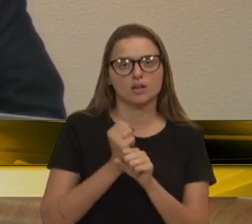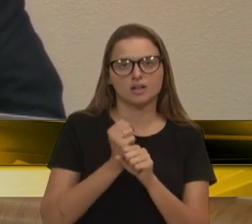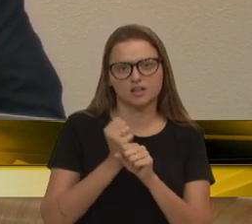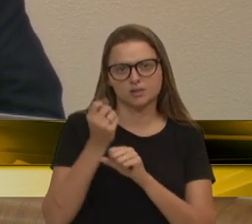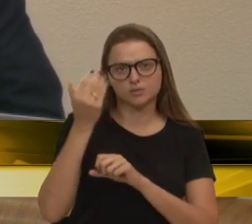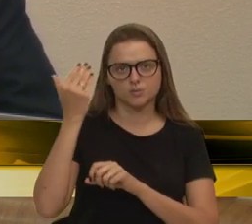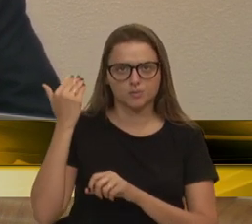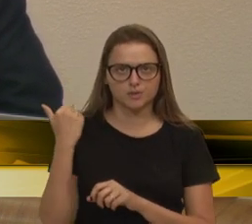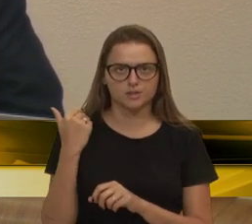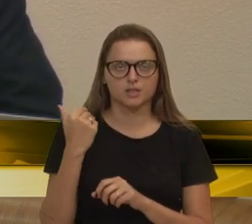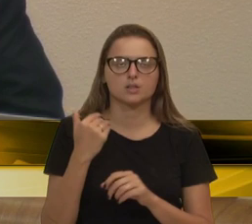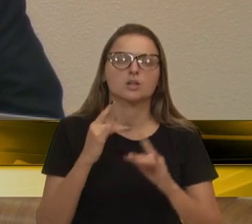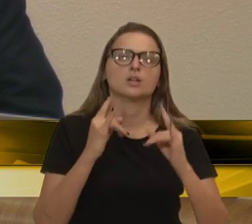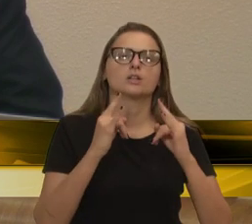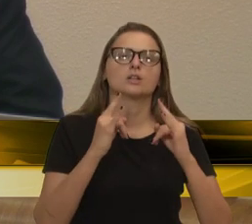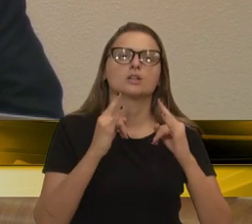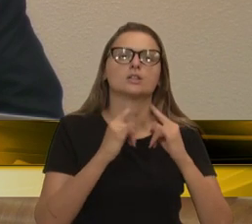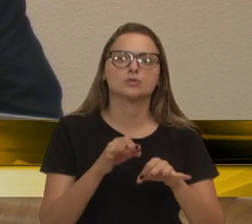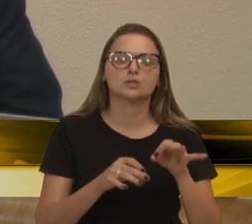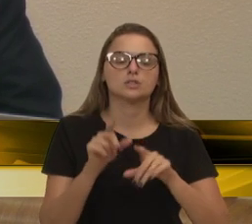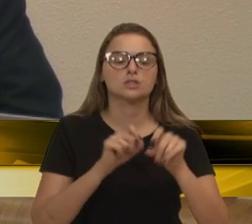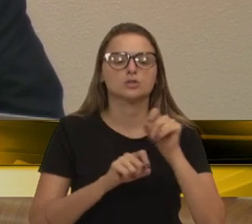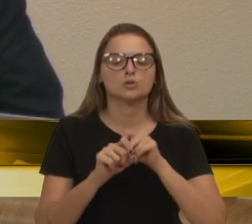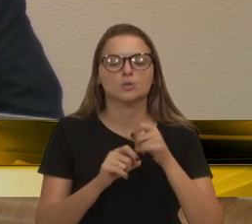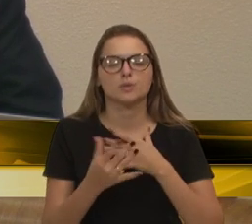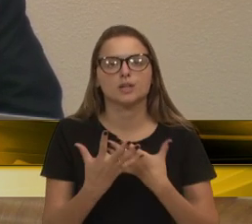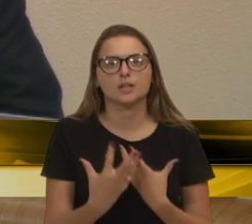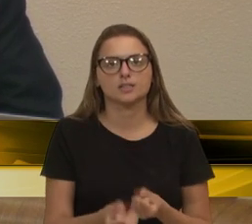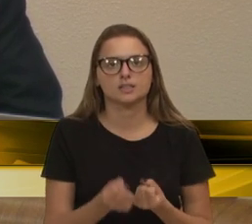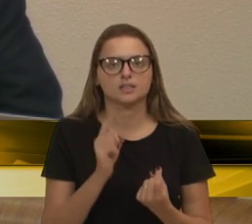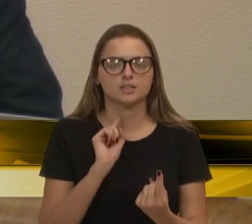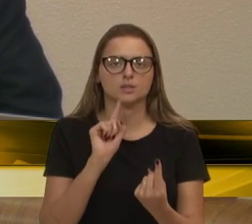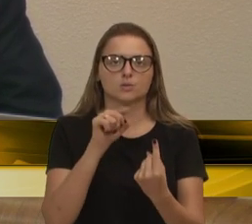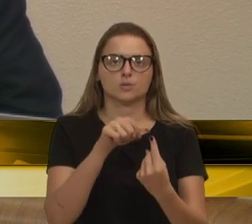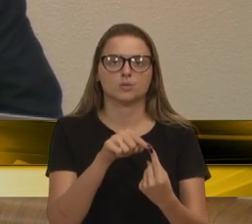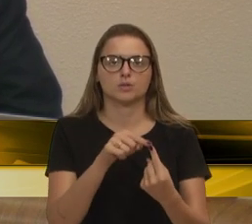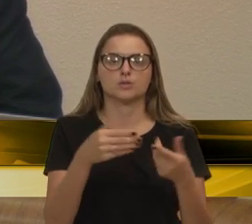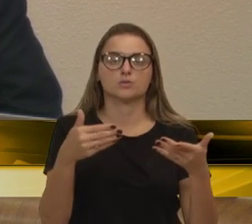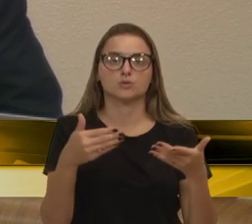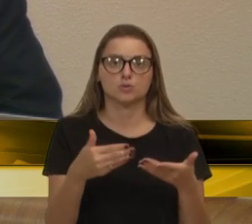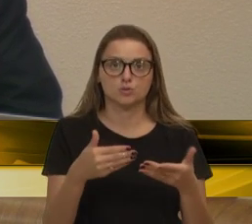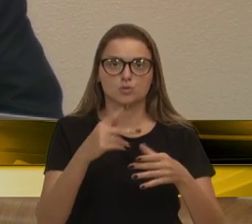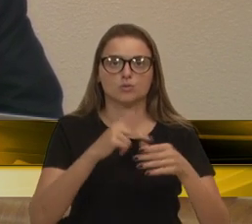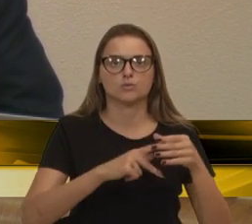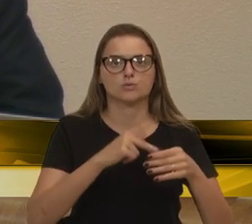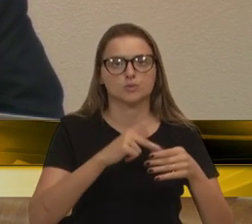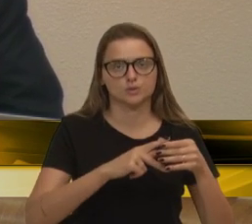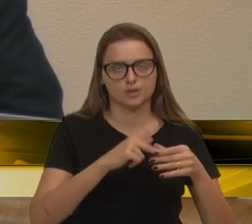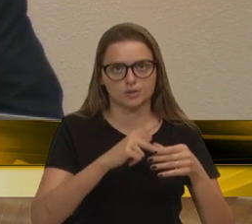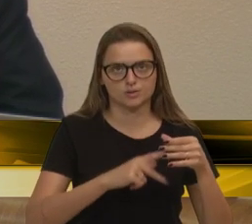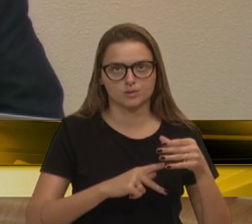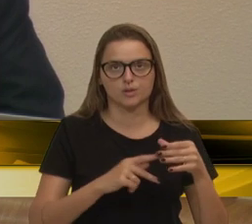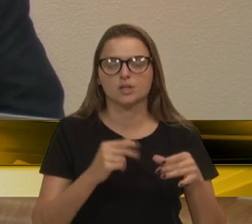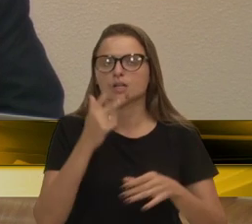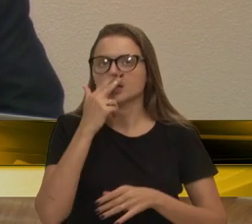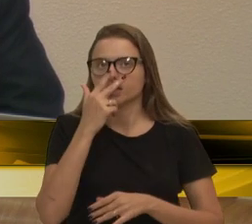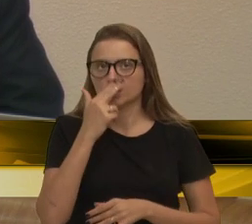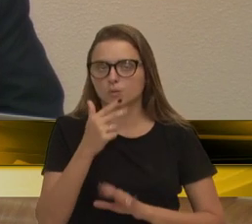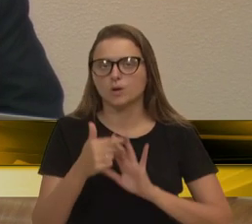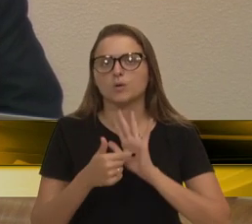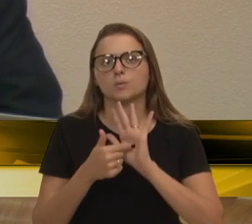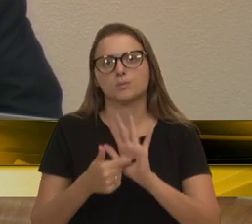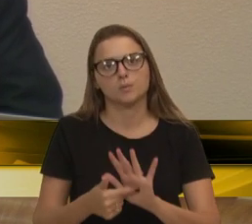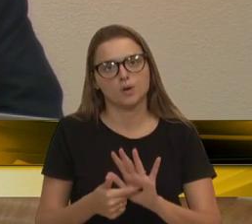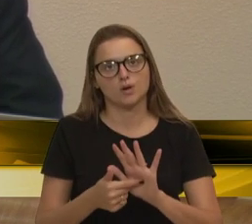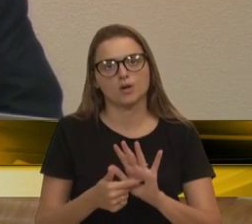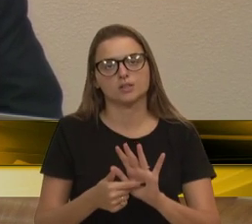especial deste Tribunal de Justiça acerca da vida, objeto do presente mandamos, conforme se verifica nos